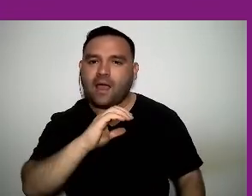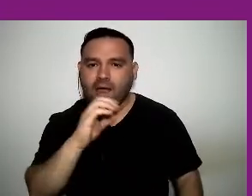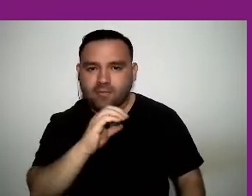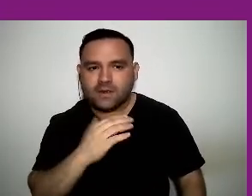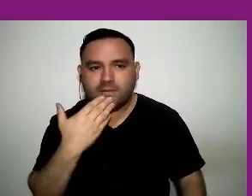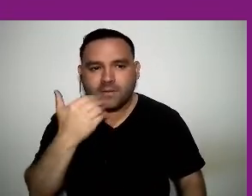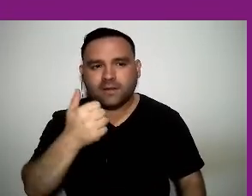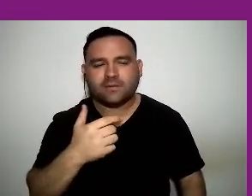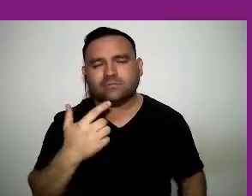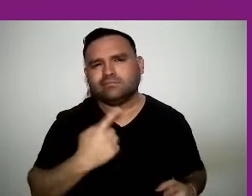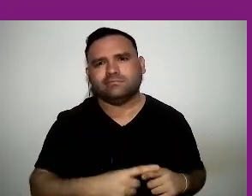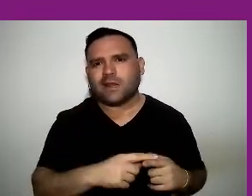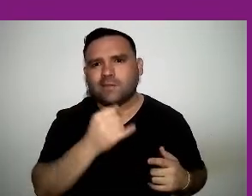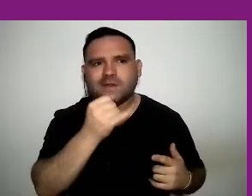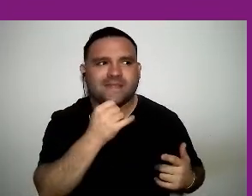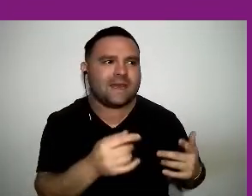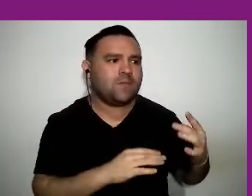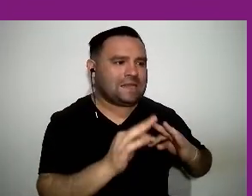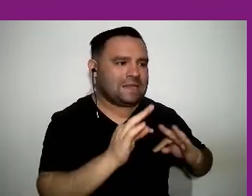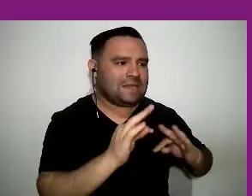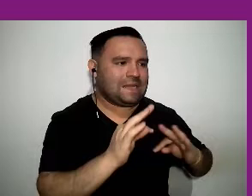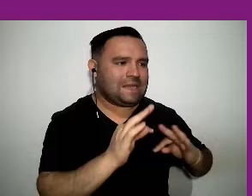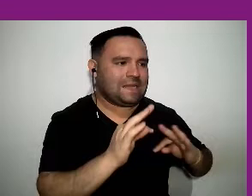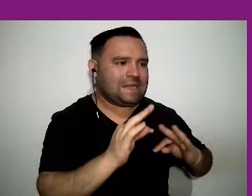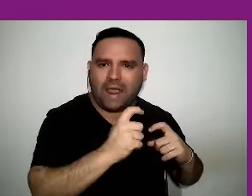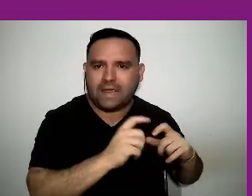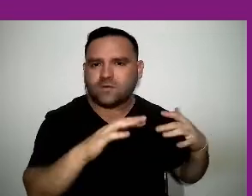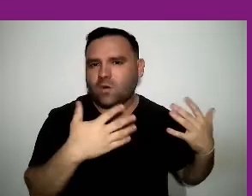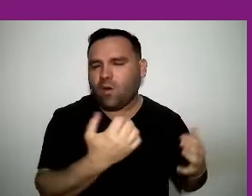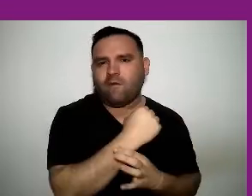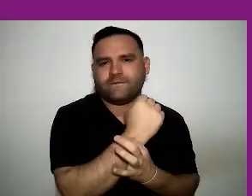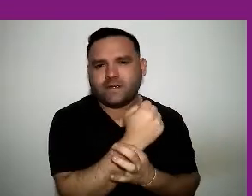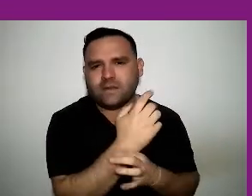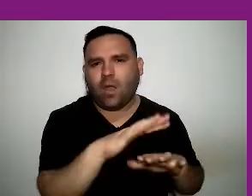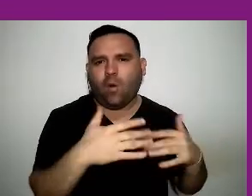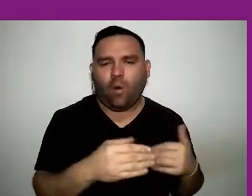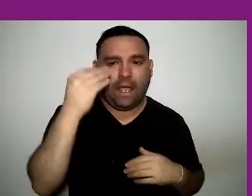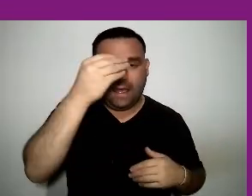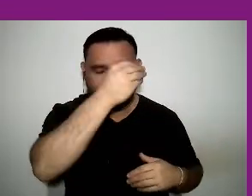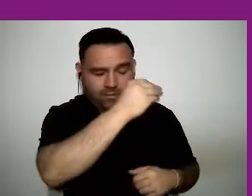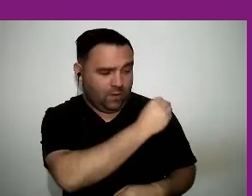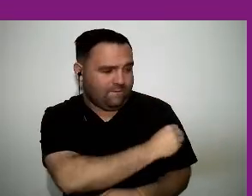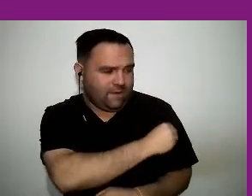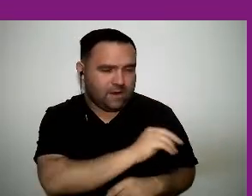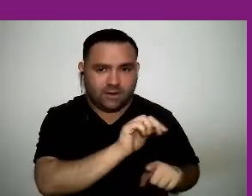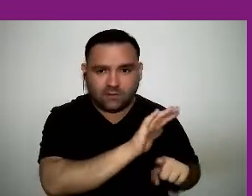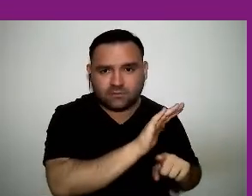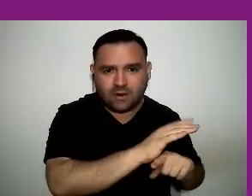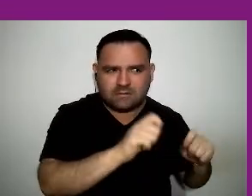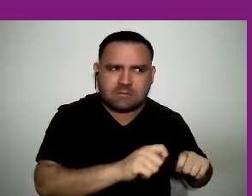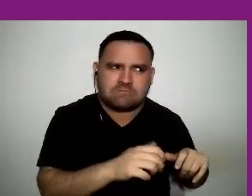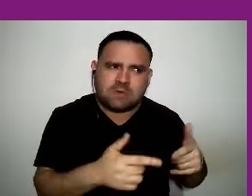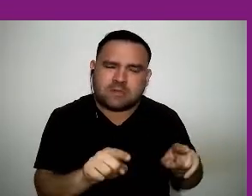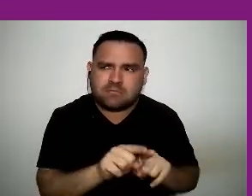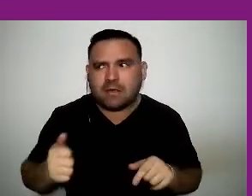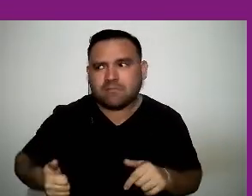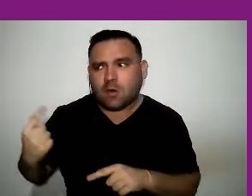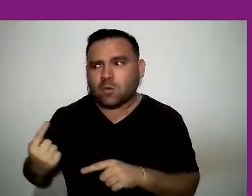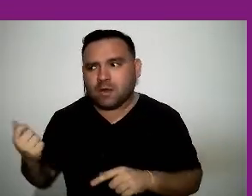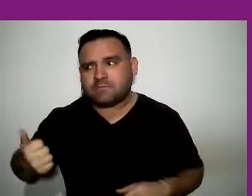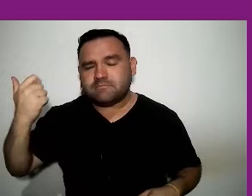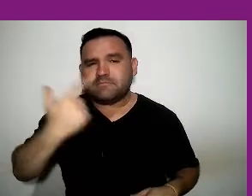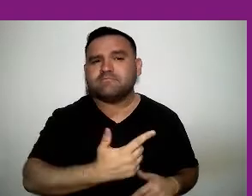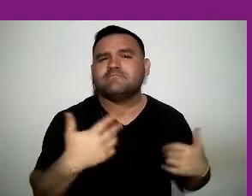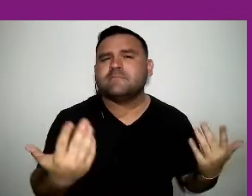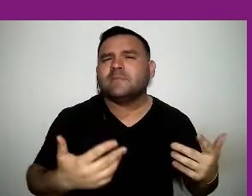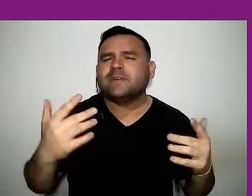rápida do que o fisioterapeuta, o médico ou o enfermeiro podem fazer. E eu acho que é aqui que está o problema.